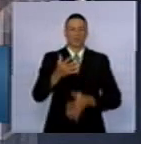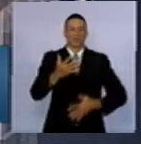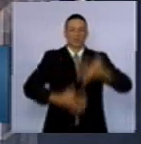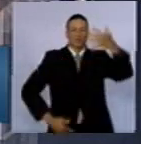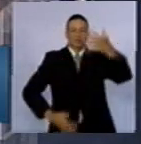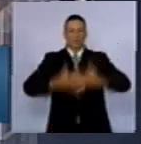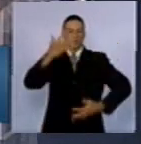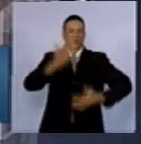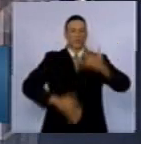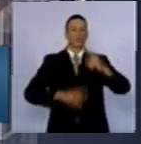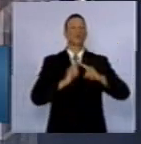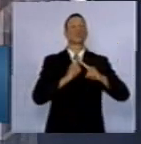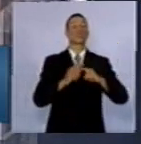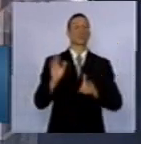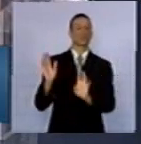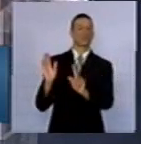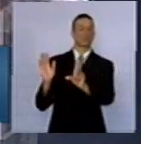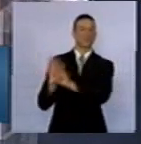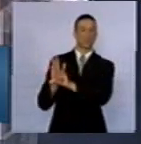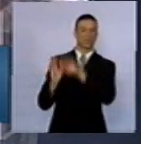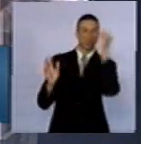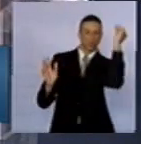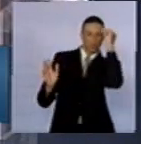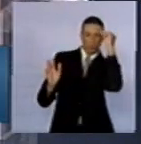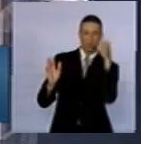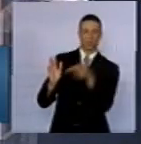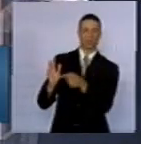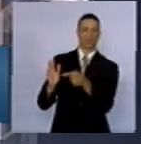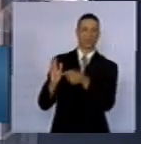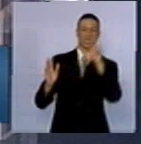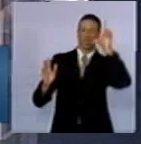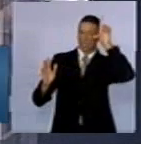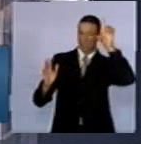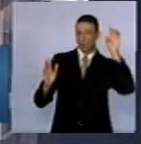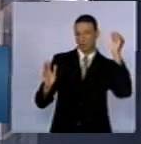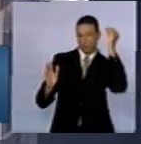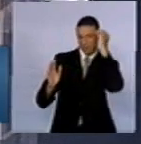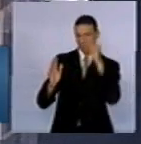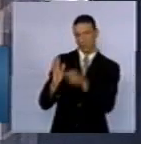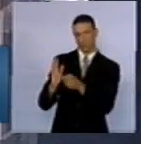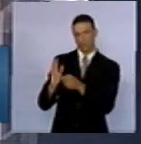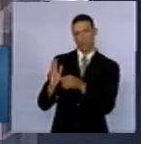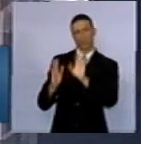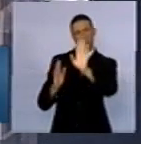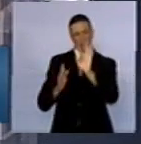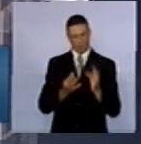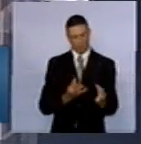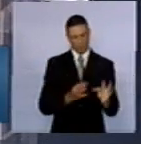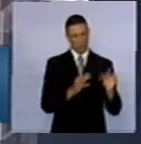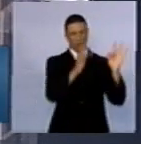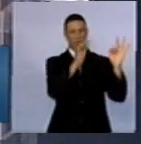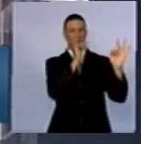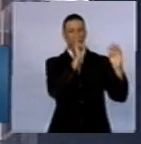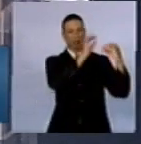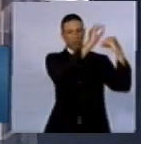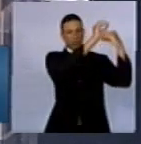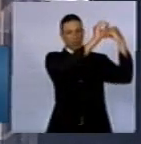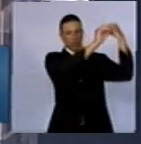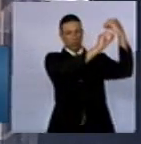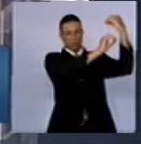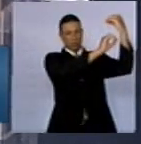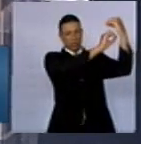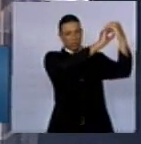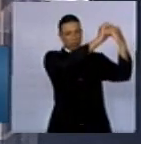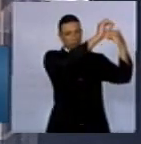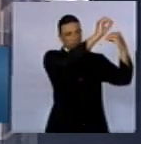cumprimento a uma imposição legal. E aí vale lembrar que a infraestrutura tecnológica, no caso o satélite, ele tem